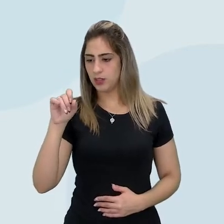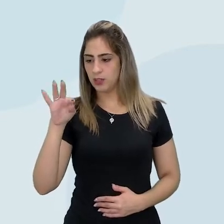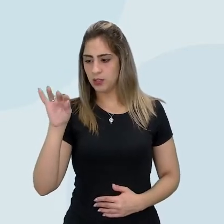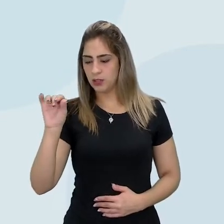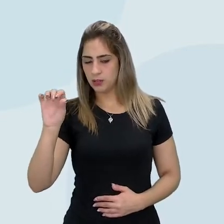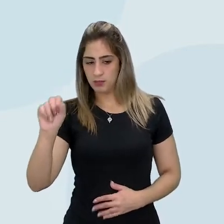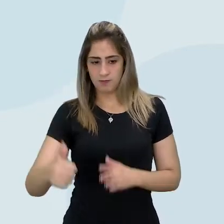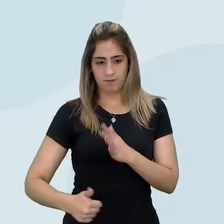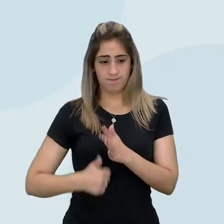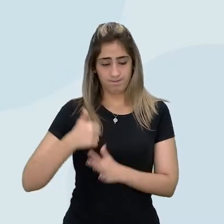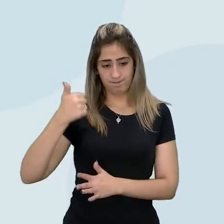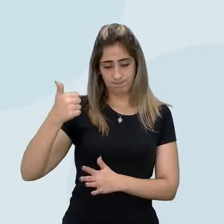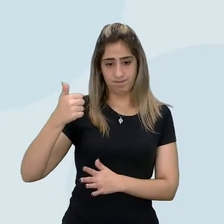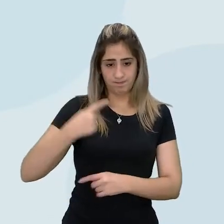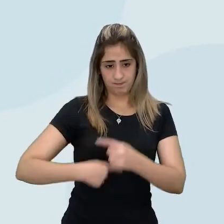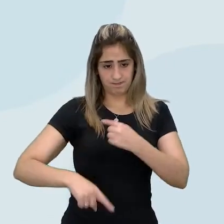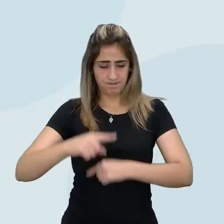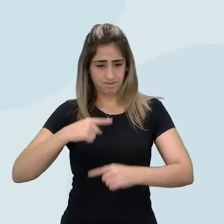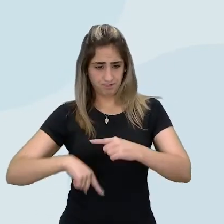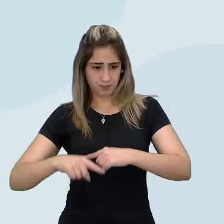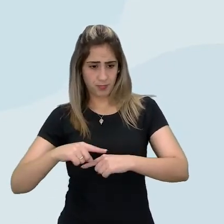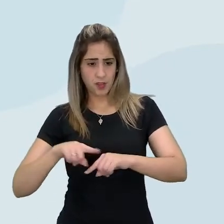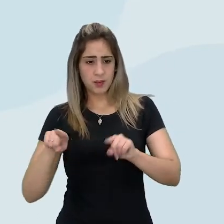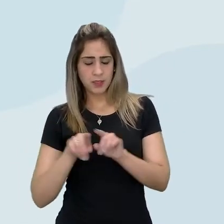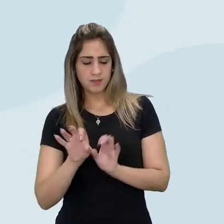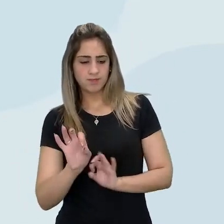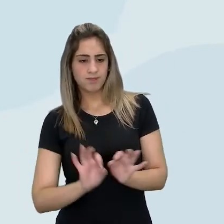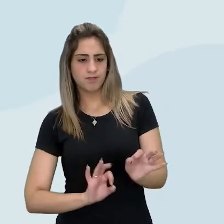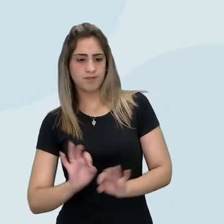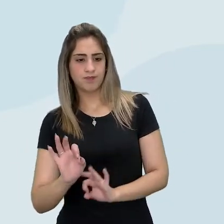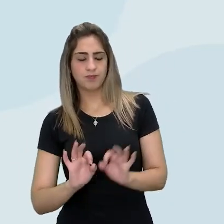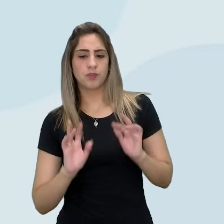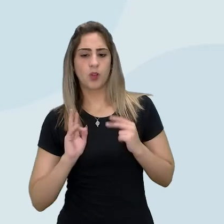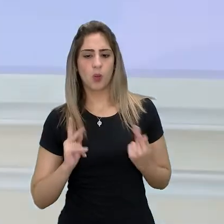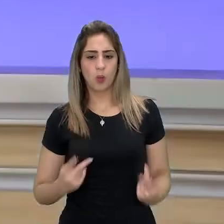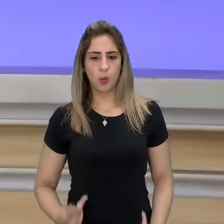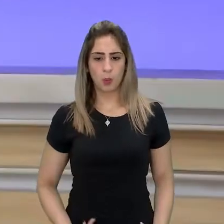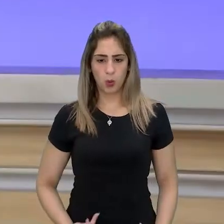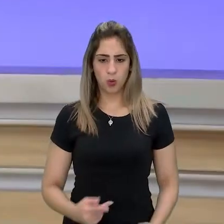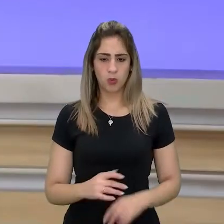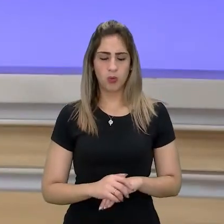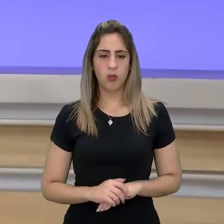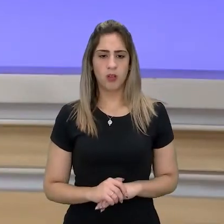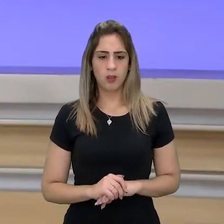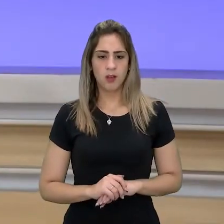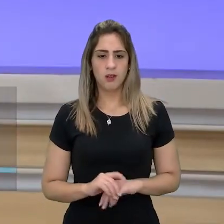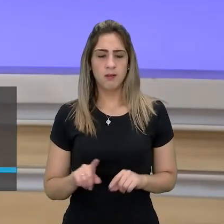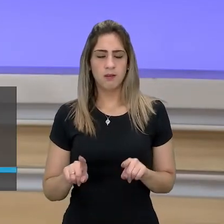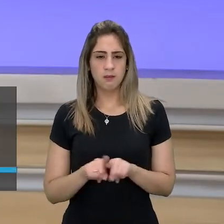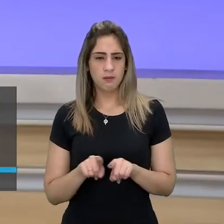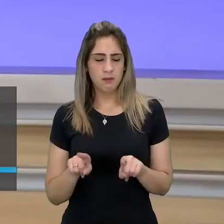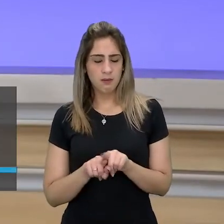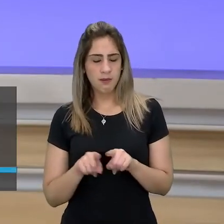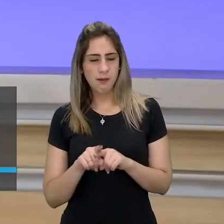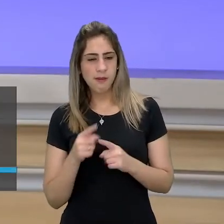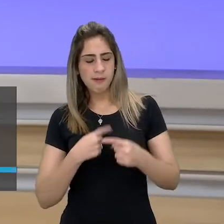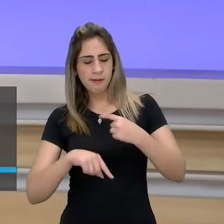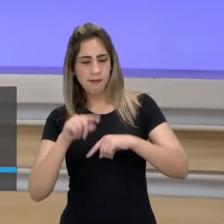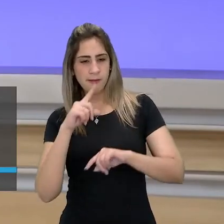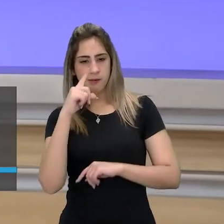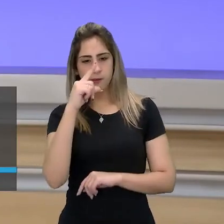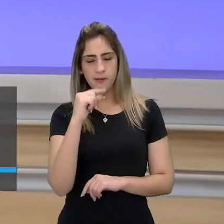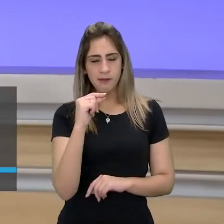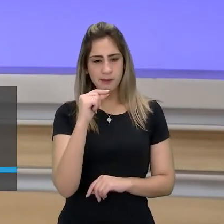fisiologia, e também uma regulação hormonal diferenciada, que também aí, olha, vai